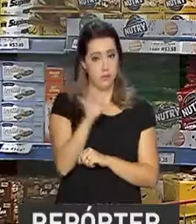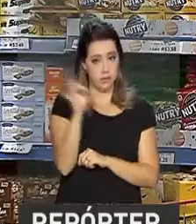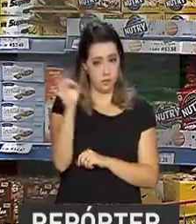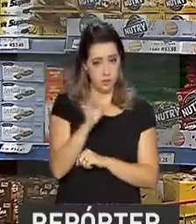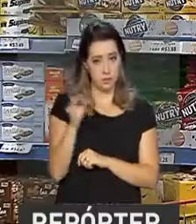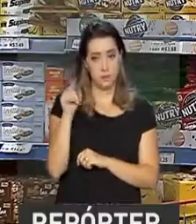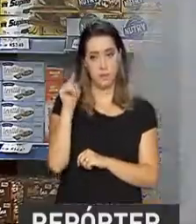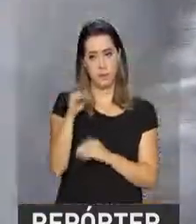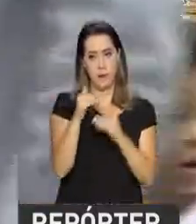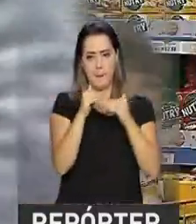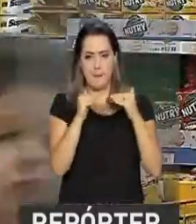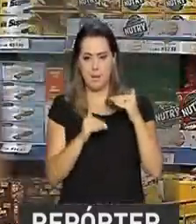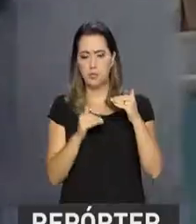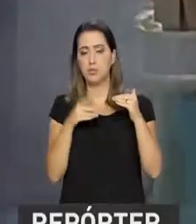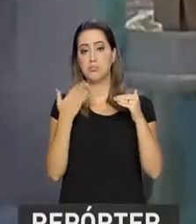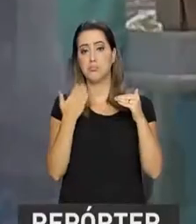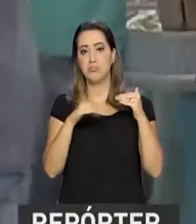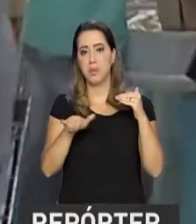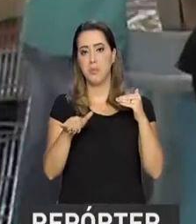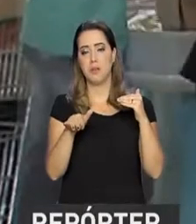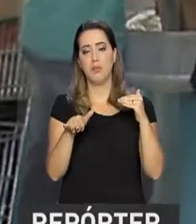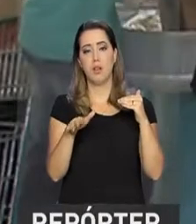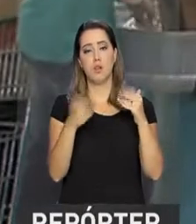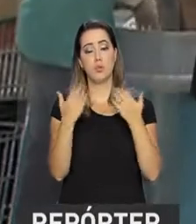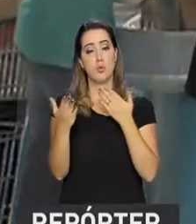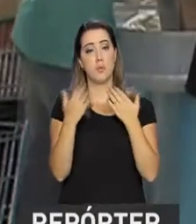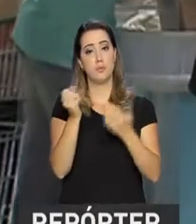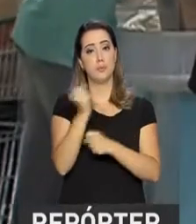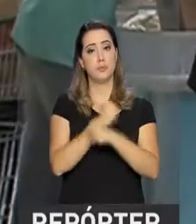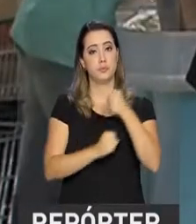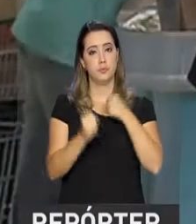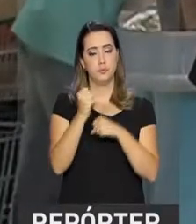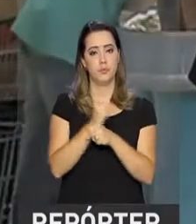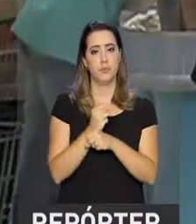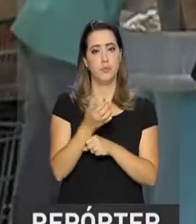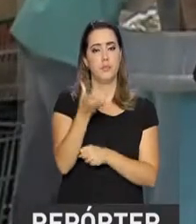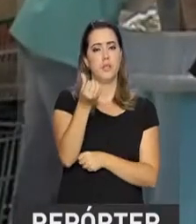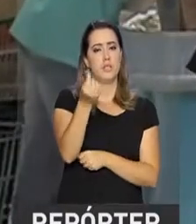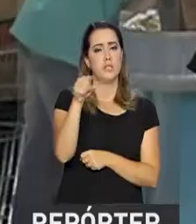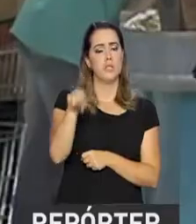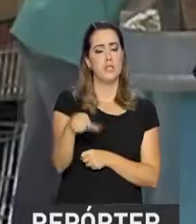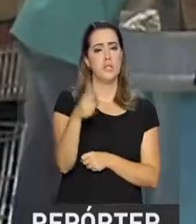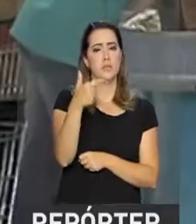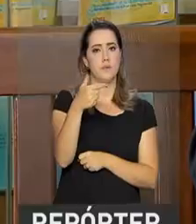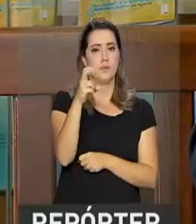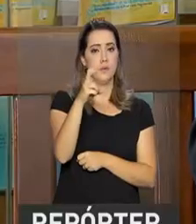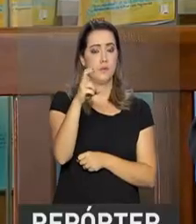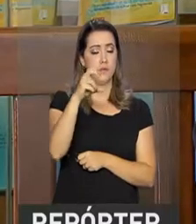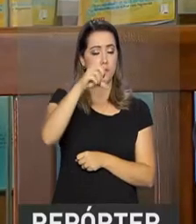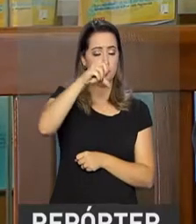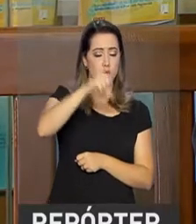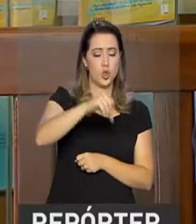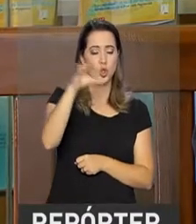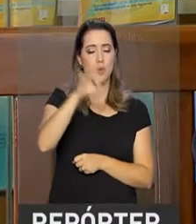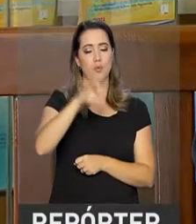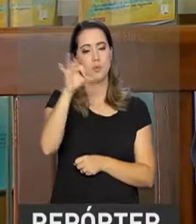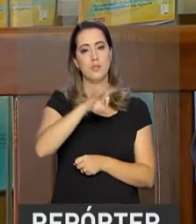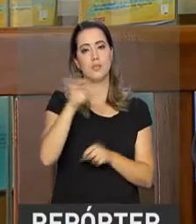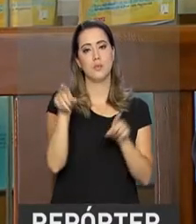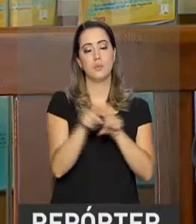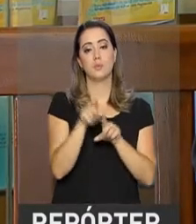cento menos da metade da registrada no ano anterior de 6,29 por cento segundo esse economista